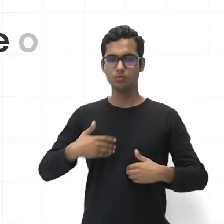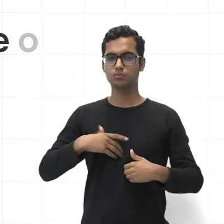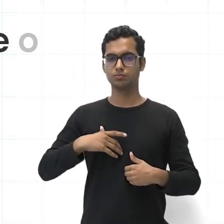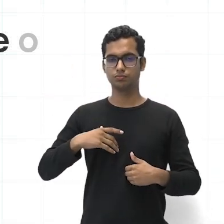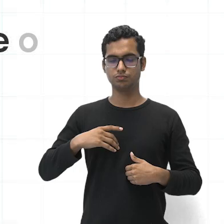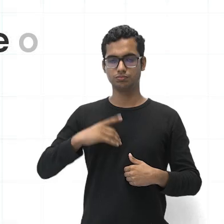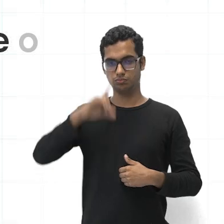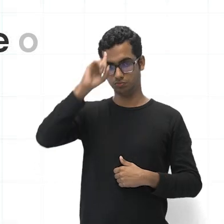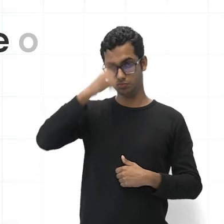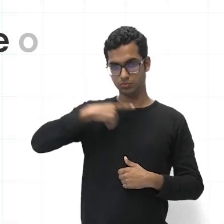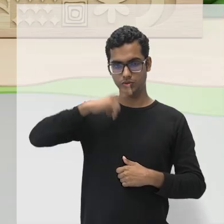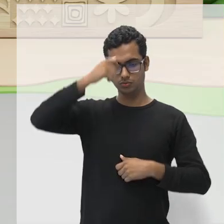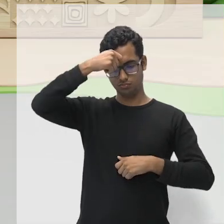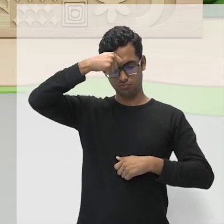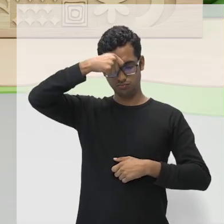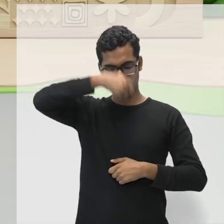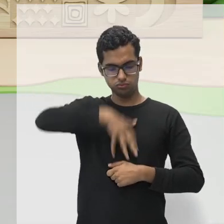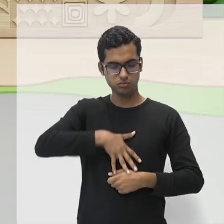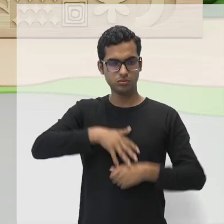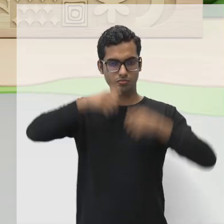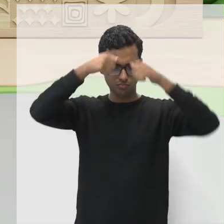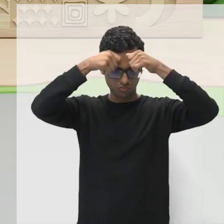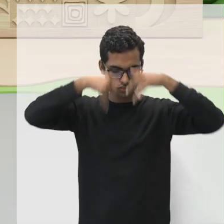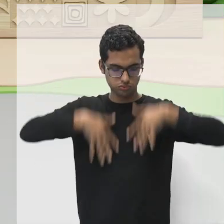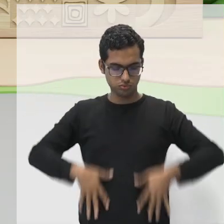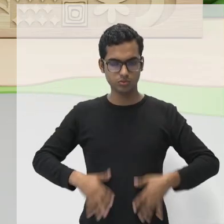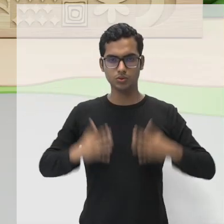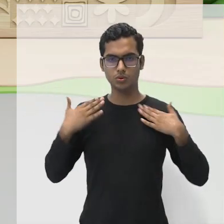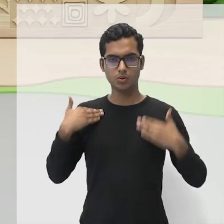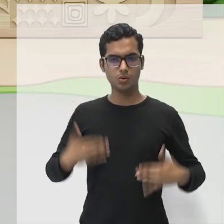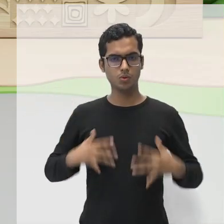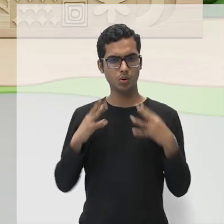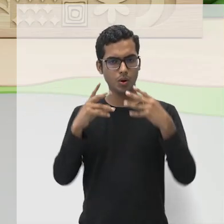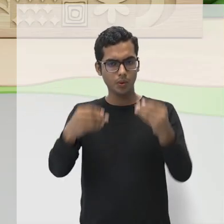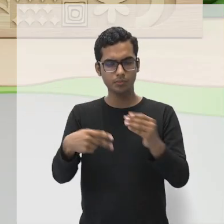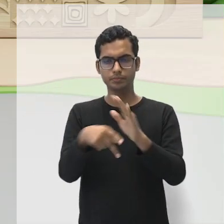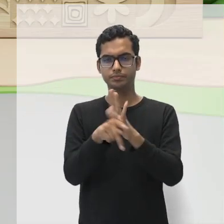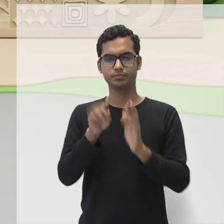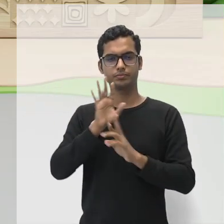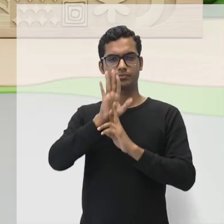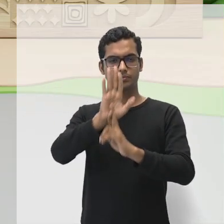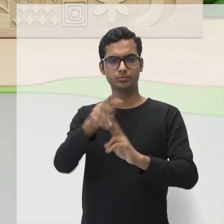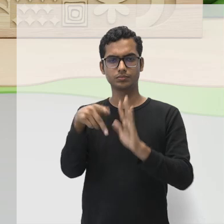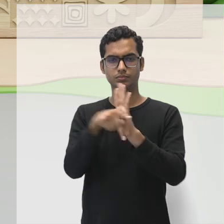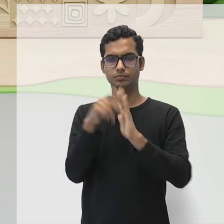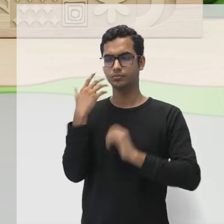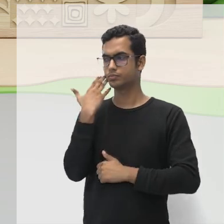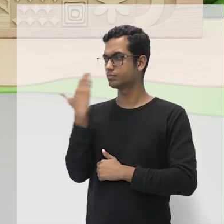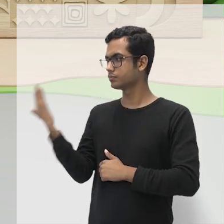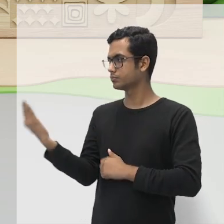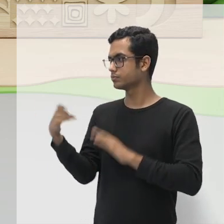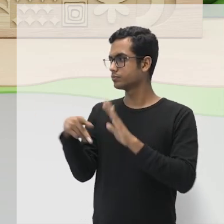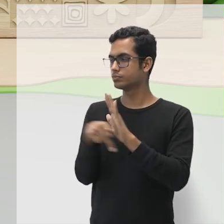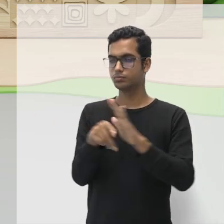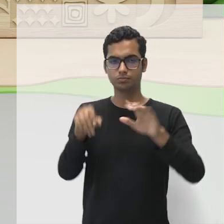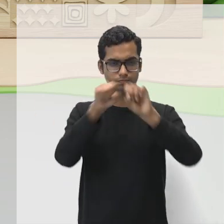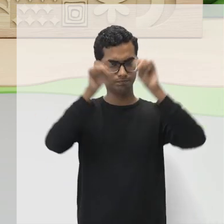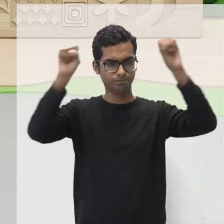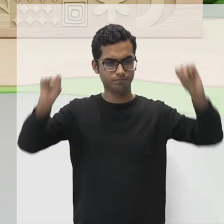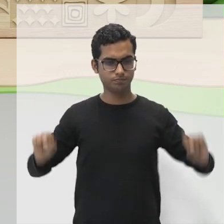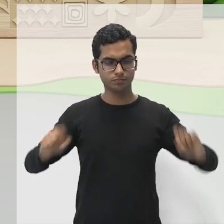central, eu trago para vocês aí uma representação, né, do sistema. Esse é o sistema nervoso